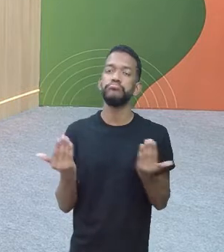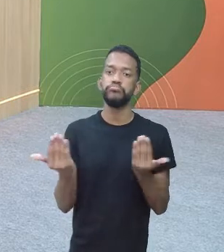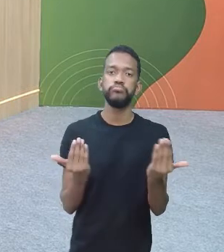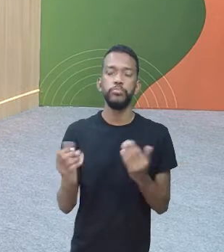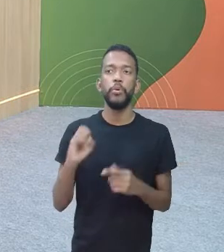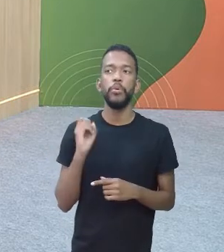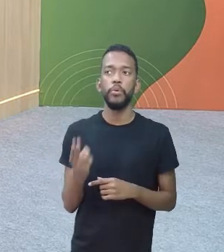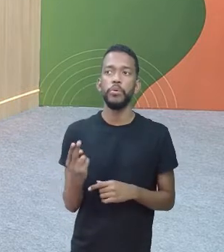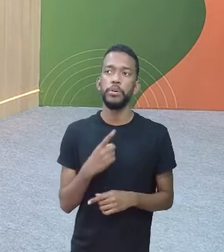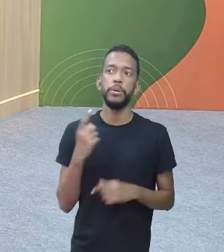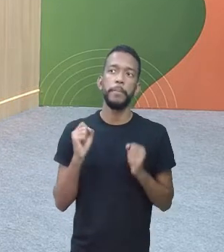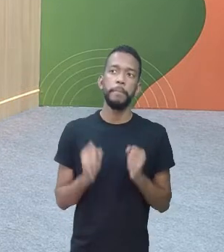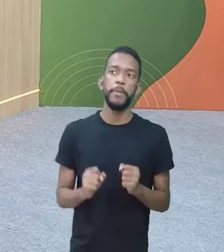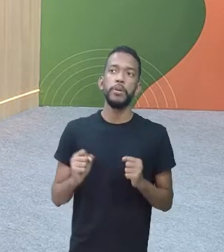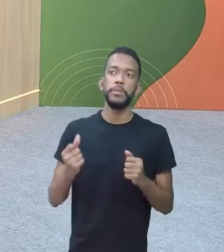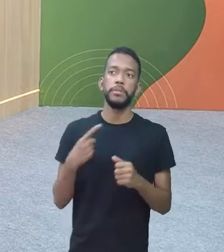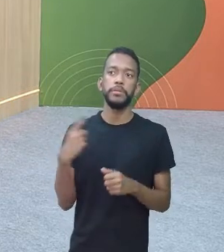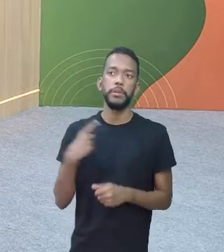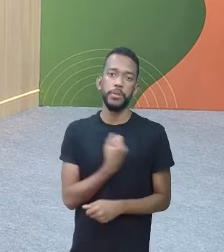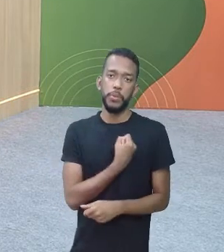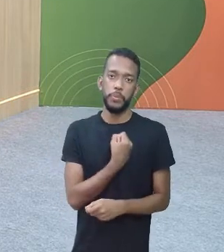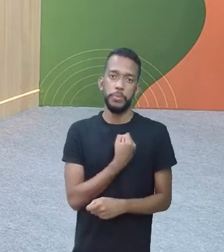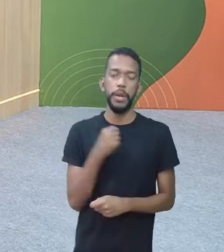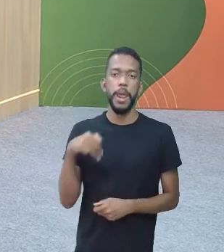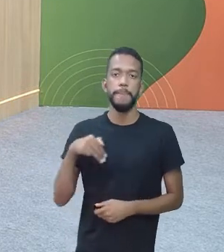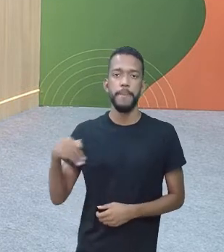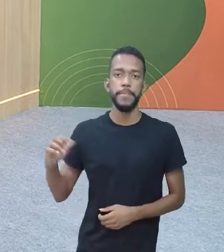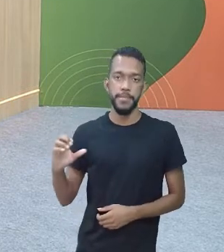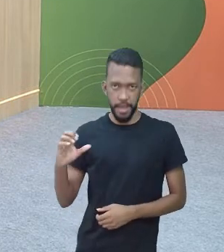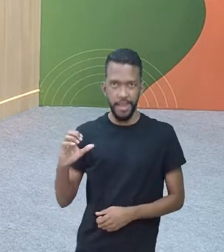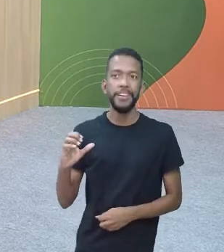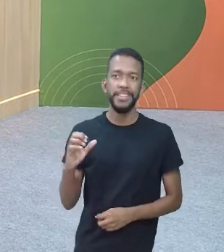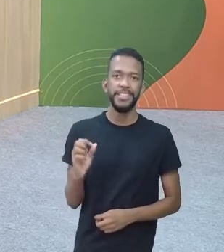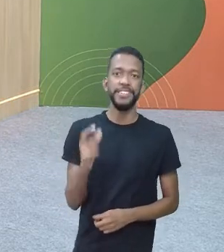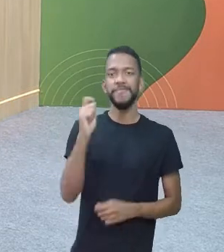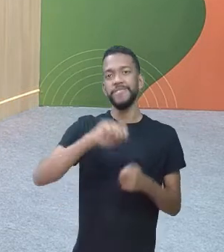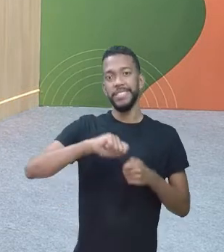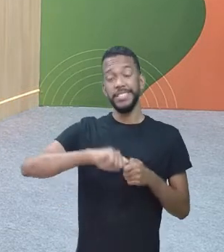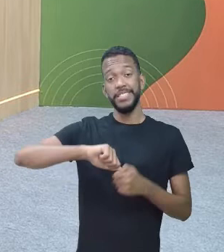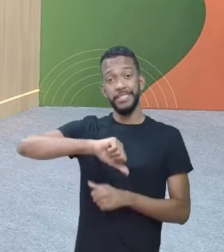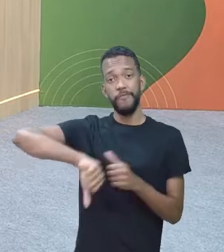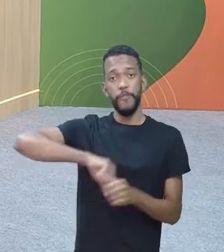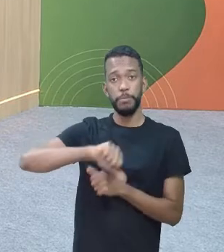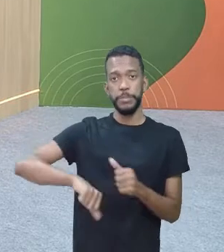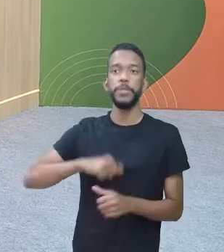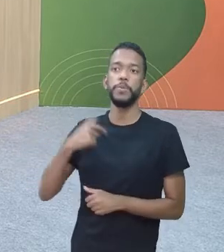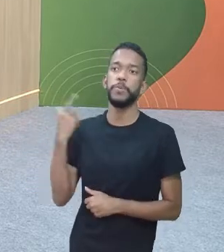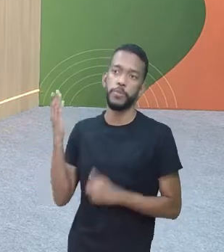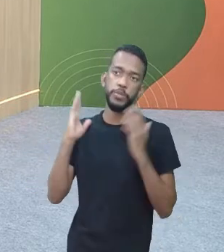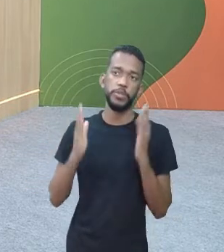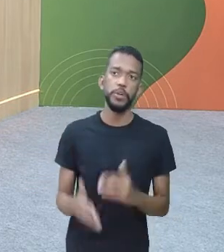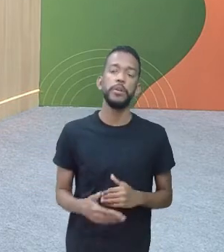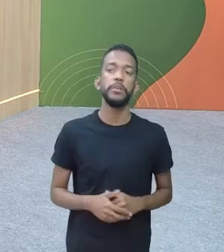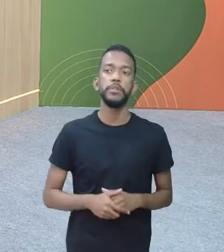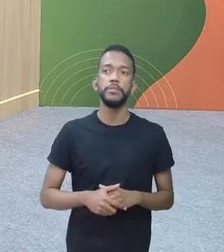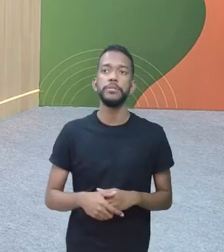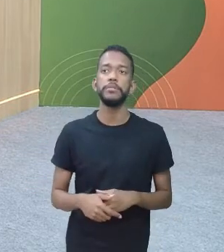pode calcular o MMC. A gente viu 2 opções para fazer essa transformação aqui, ó. Então, se eu